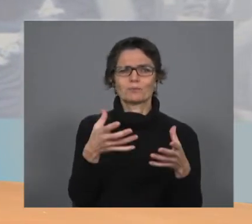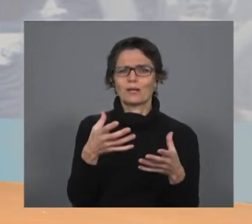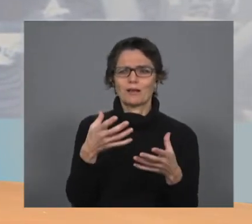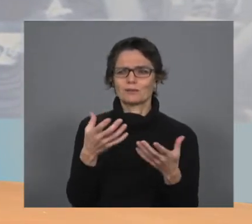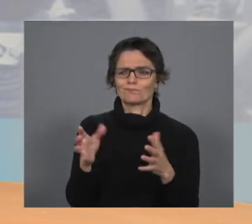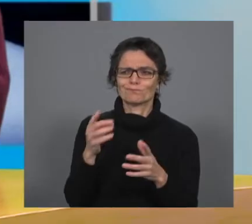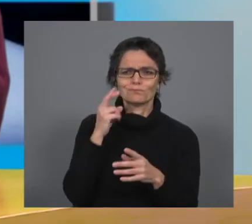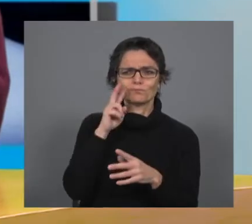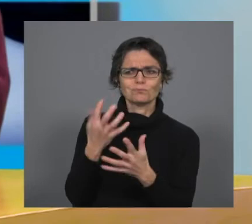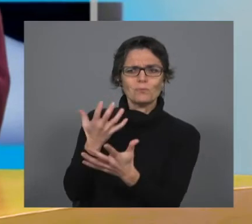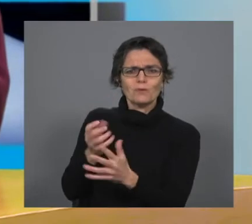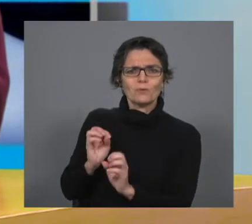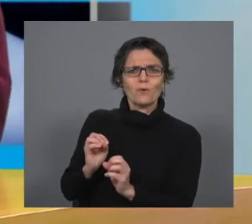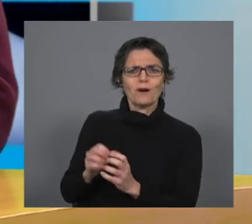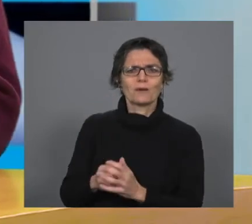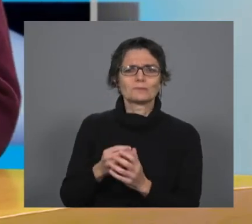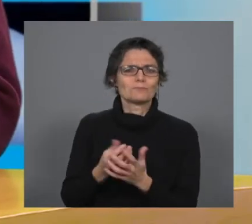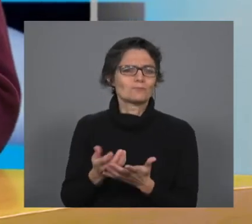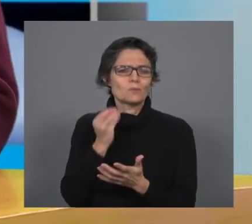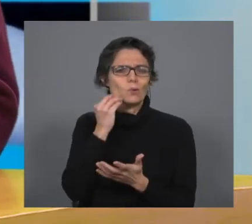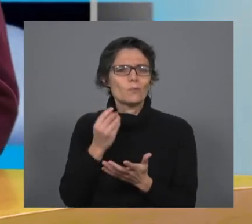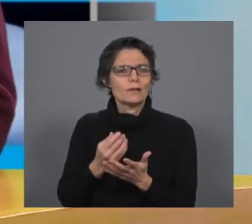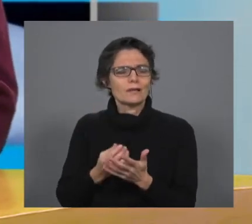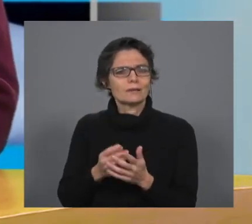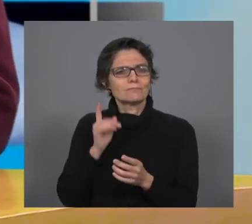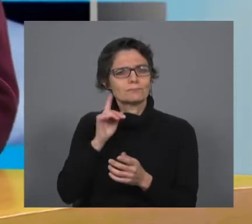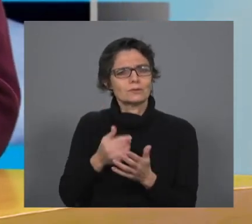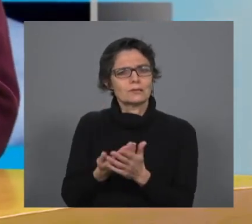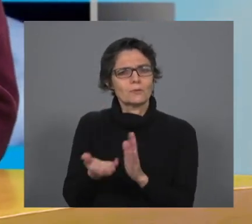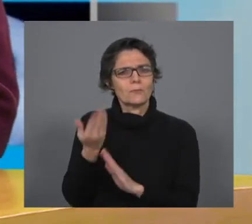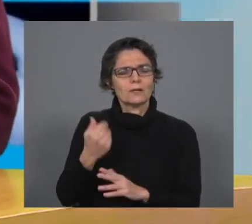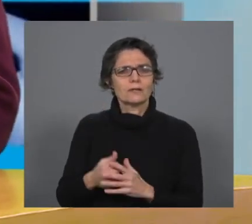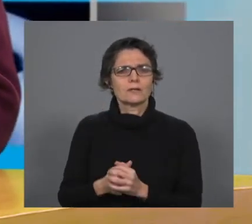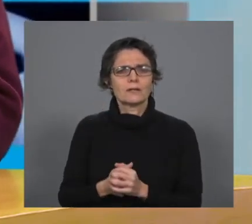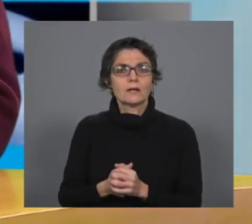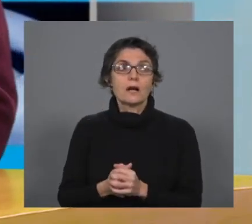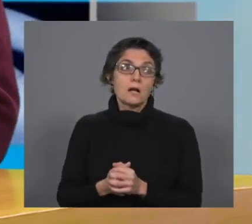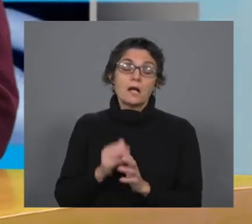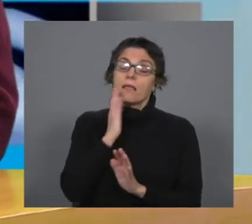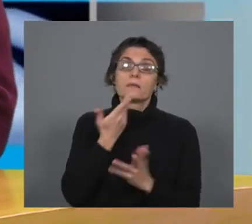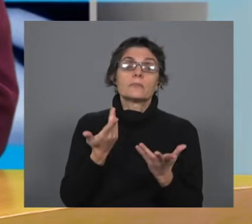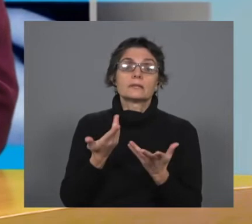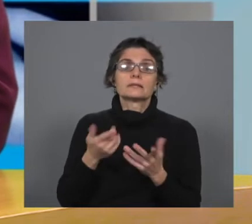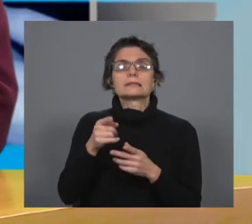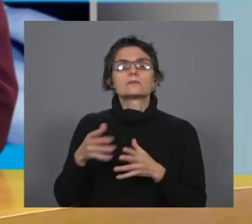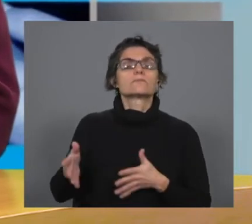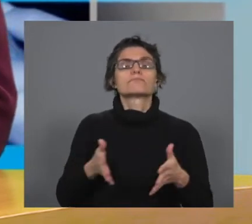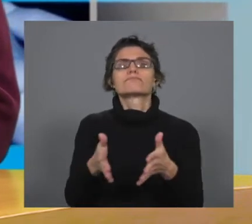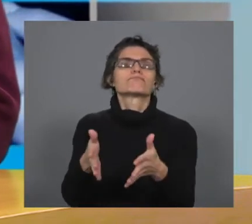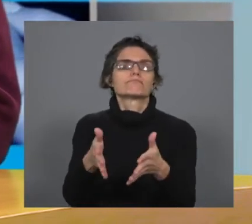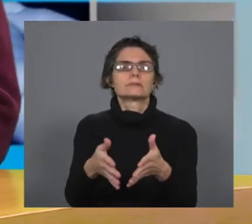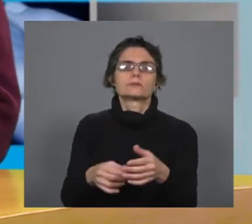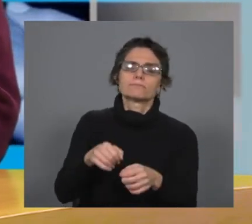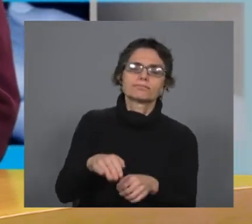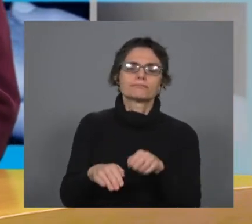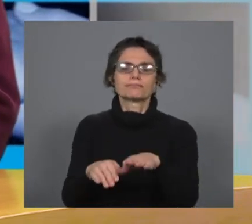Não, em algumas comunidades sim. Eu penso que mesmo assim vamos fazendo um caminho. Este é um caminho que se vai fazendo passo a passo e também é verdade que se